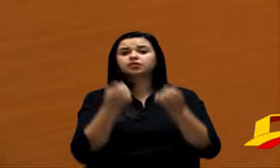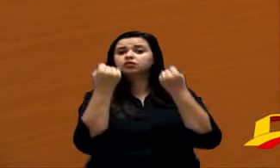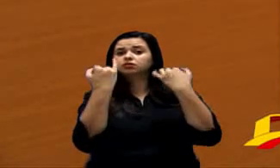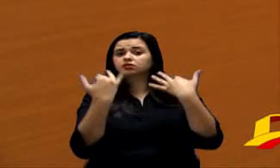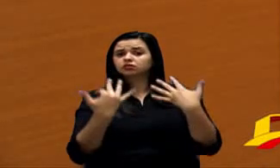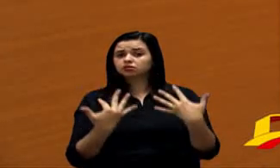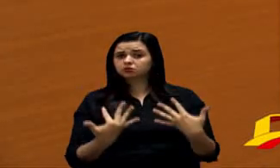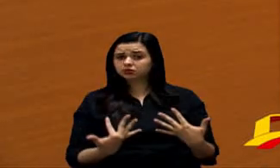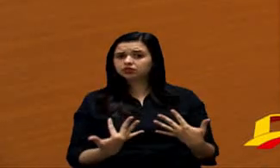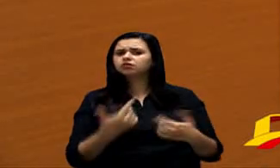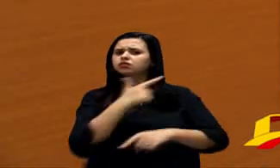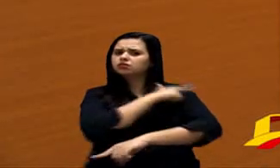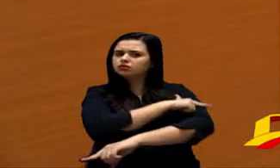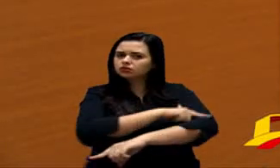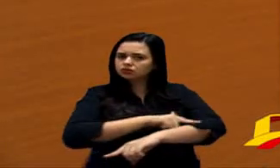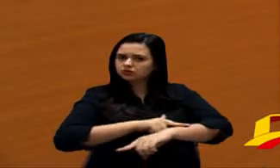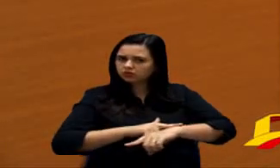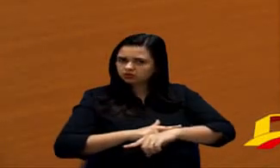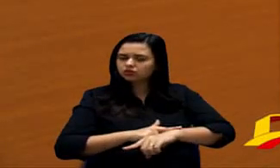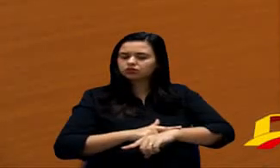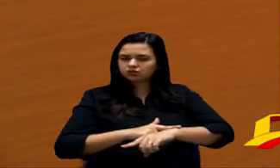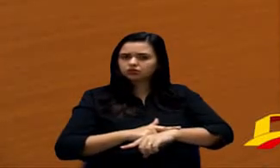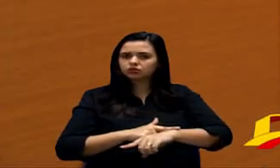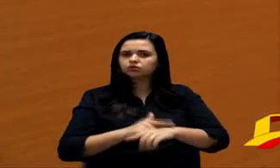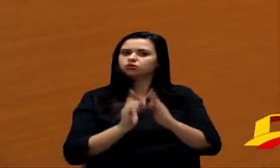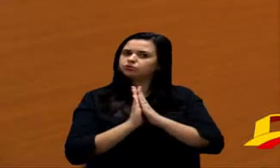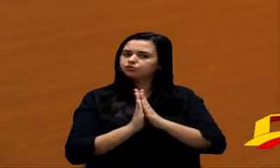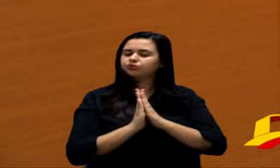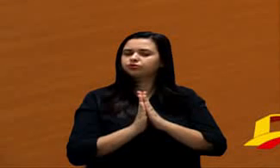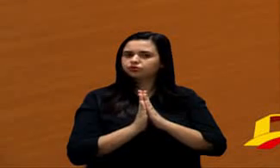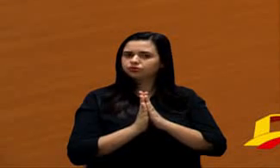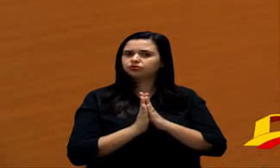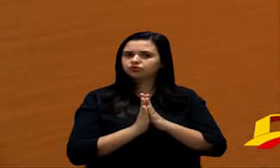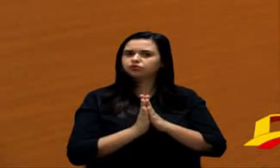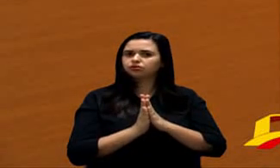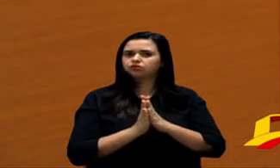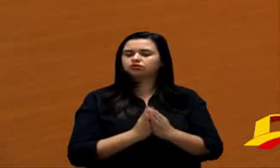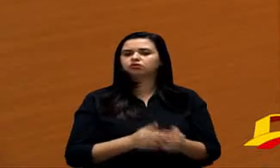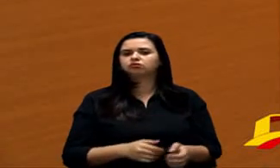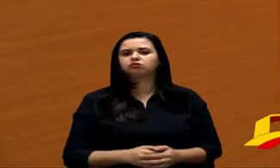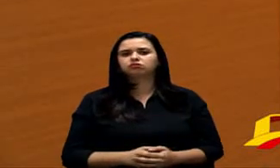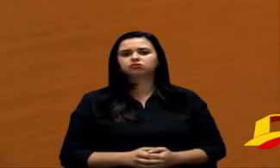a mesma educação que foi solicitada no início, que seja o exemplo.